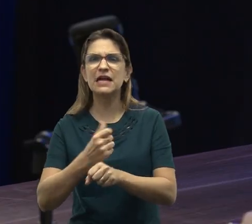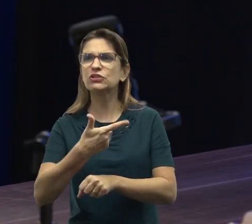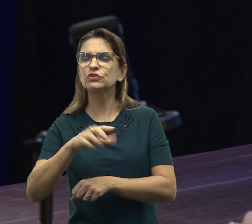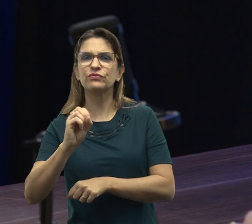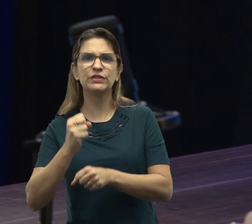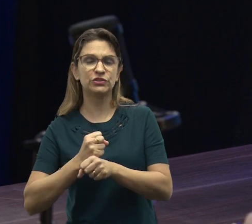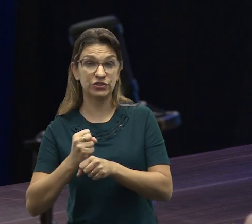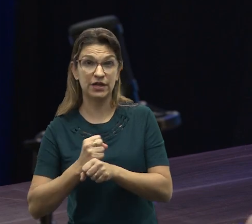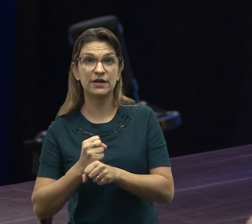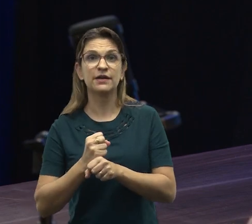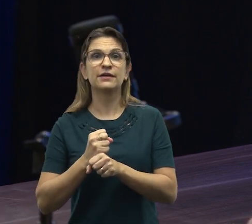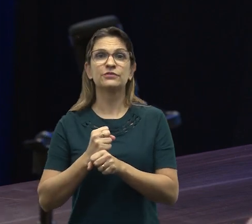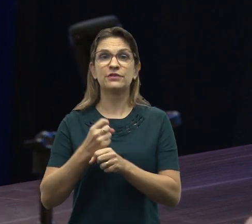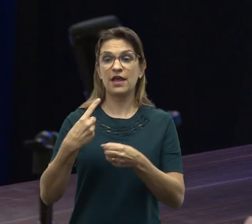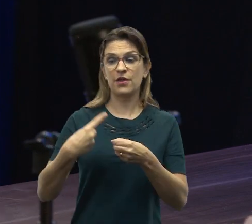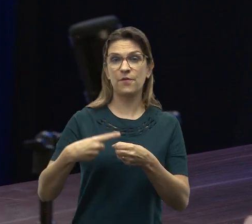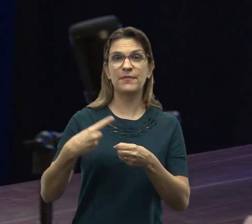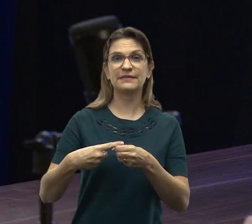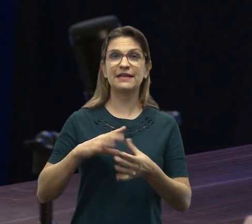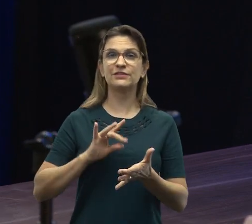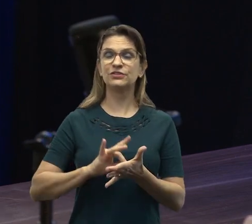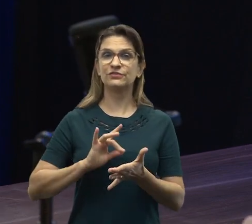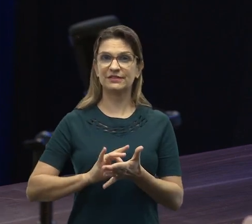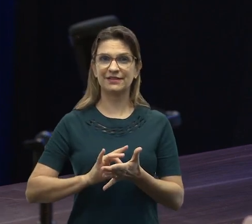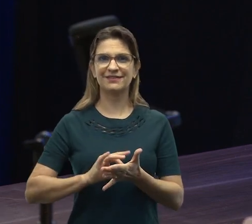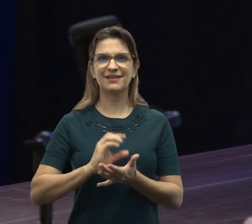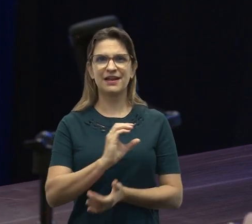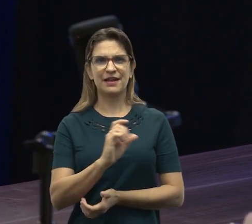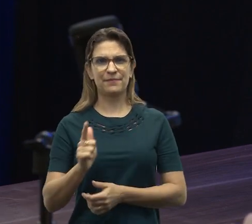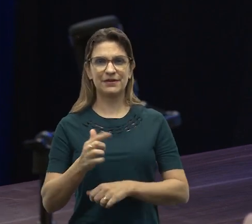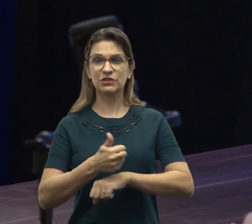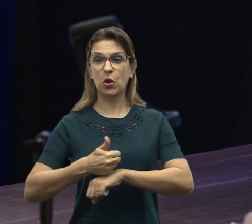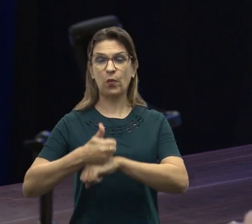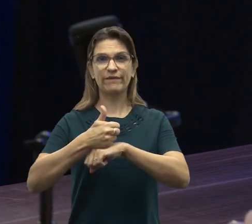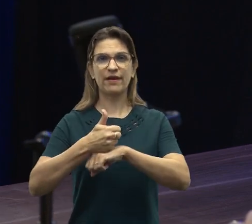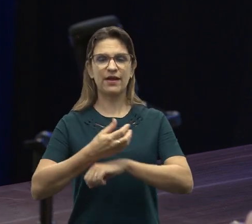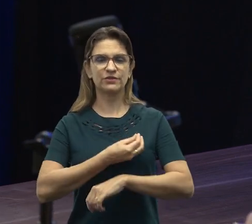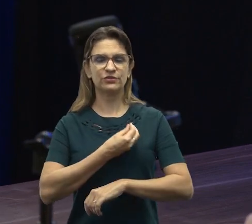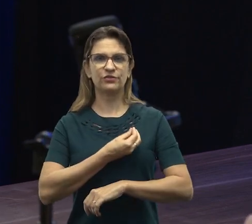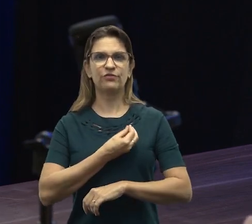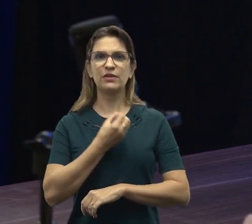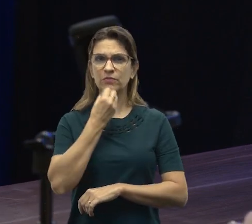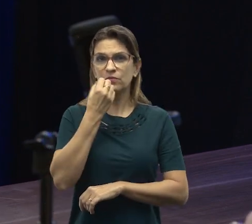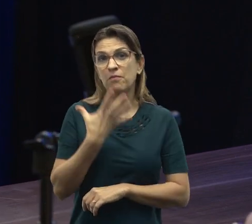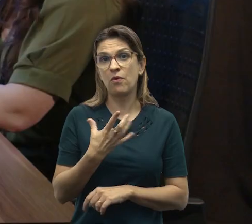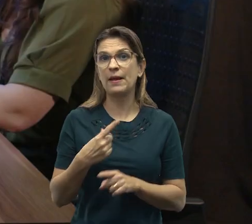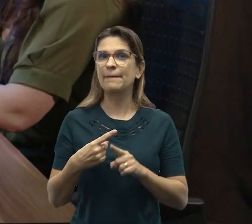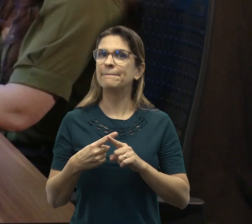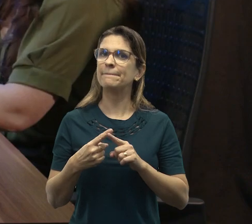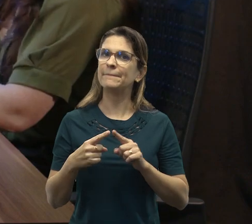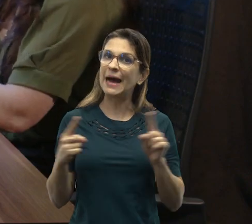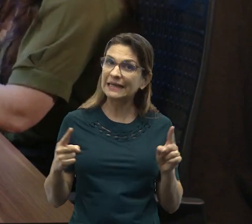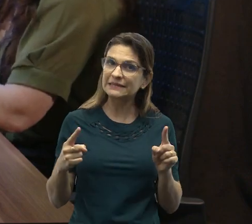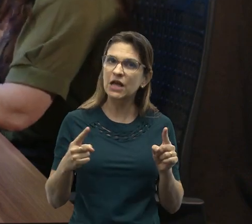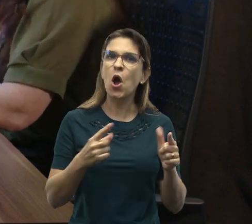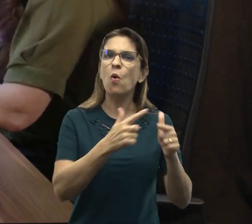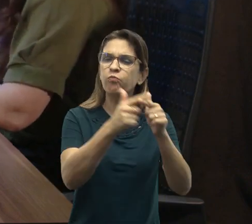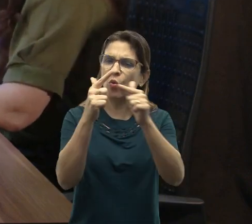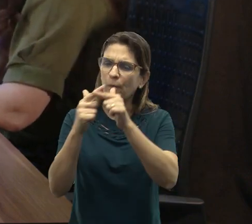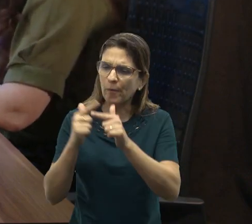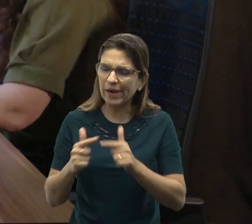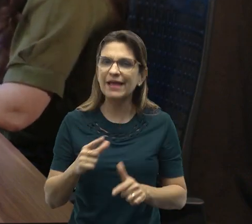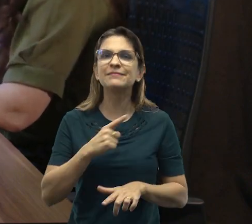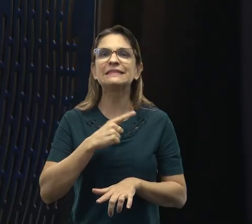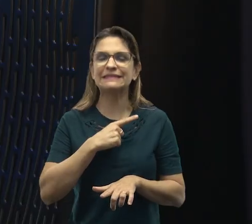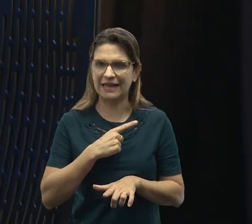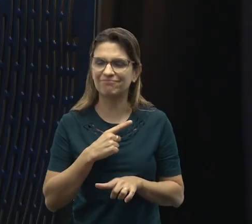realmente que hoje Campo Grande é uma cidade com uma qualidade de vida muito boa, mas que já está enfrentando um problema muito sério de mobilidade. A cidade está